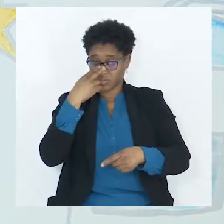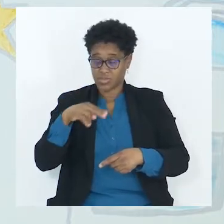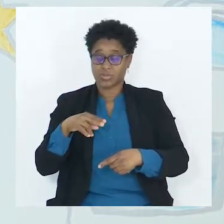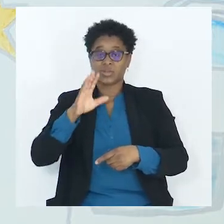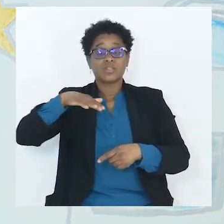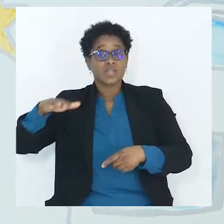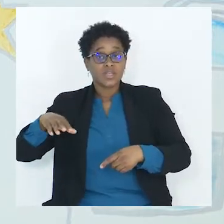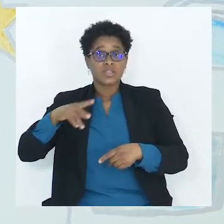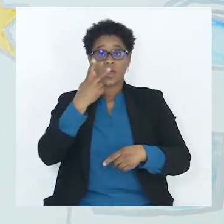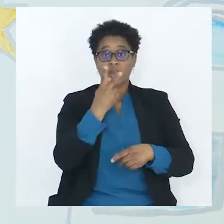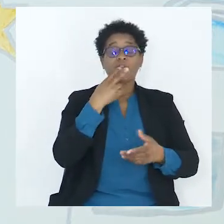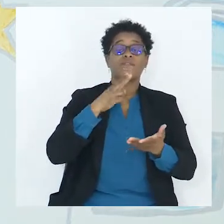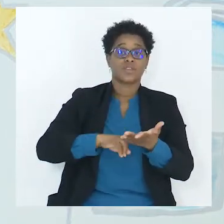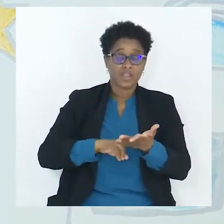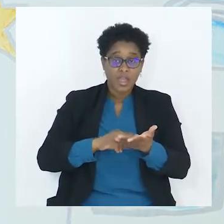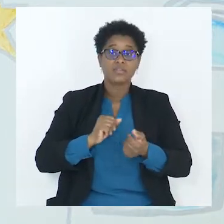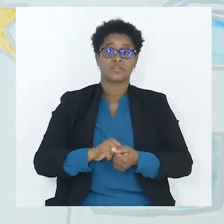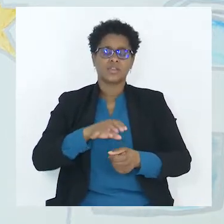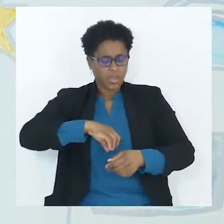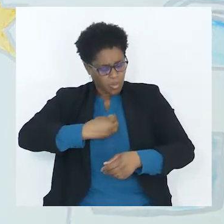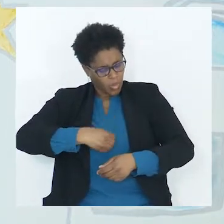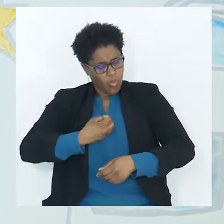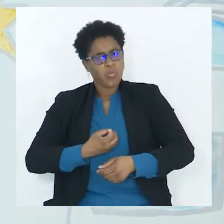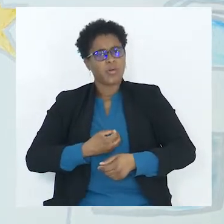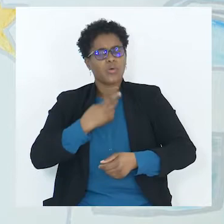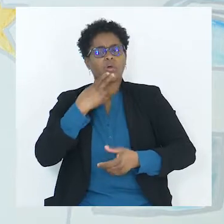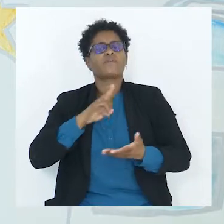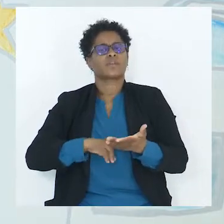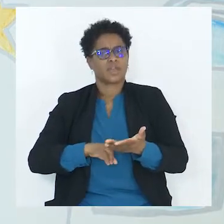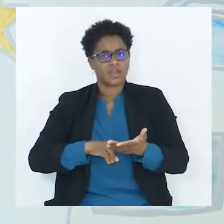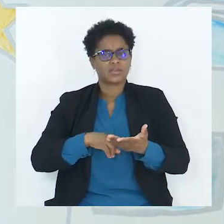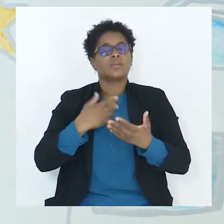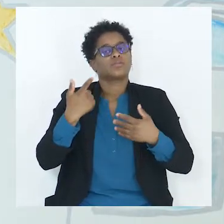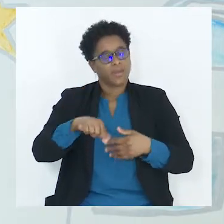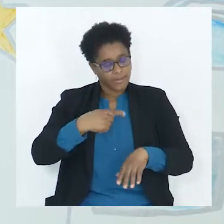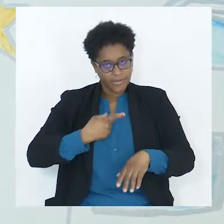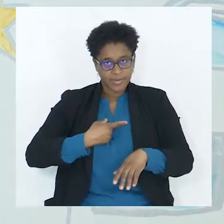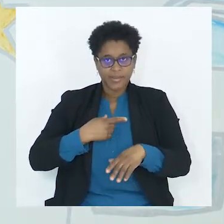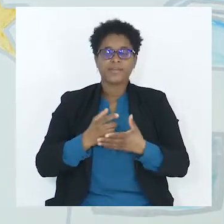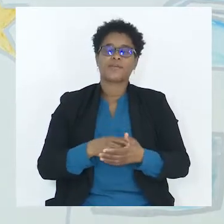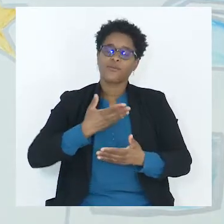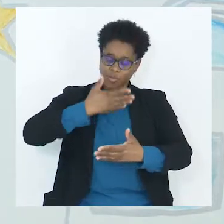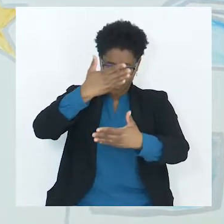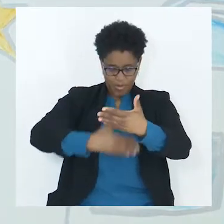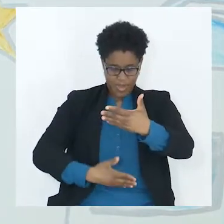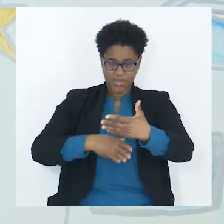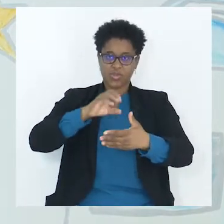ciência verídica e preocupa com a verdade. Por isso, tem que ser com documentos